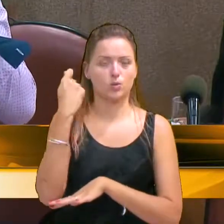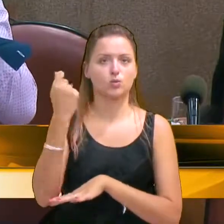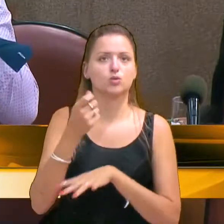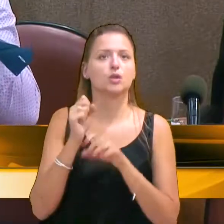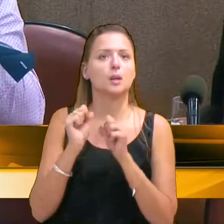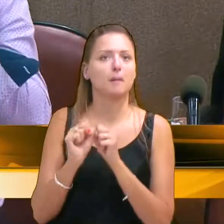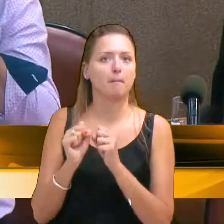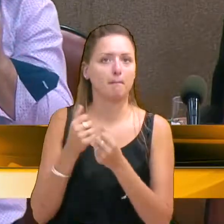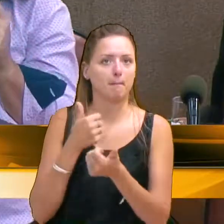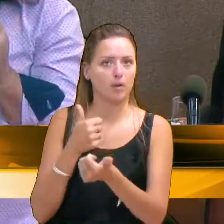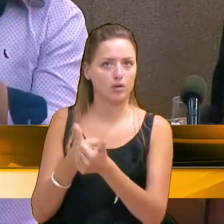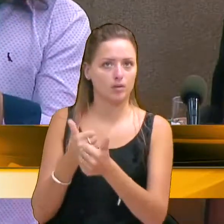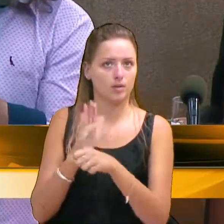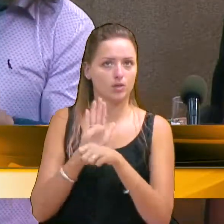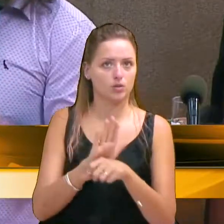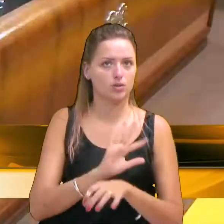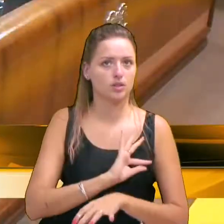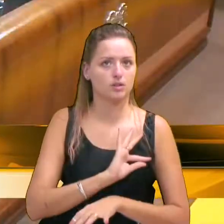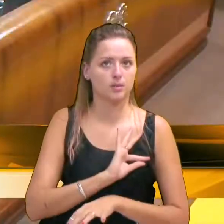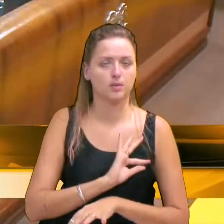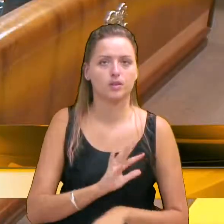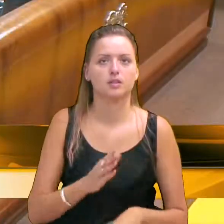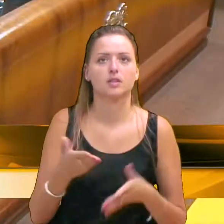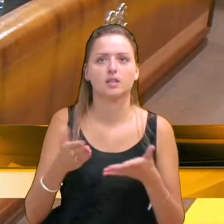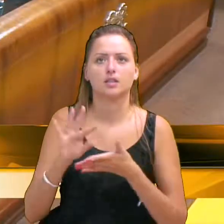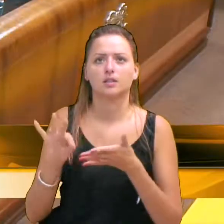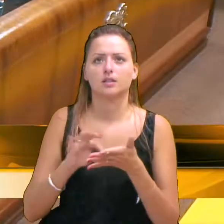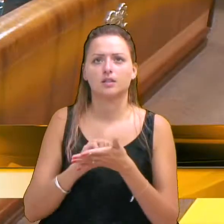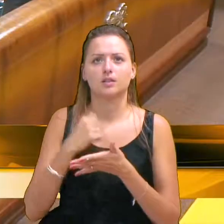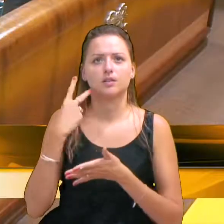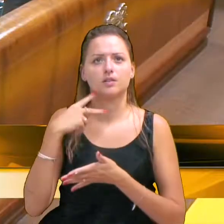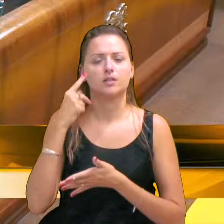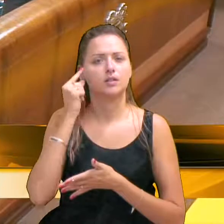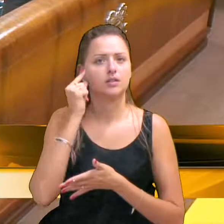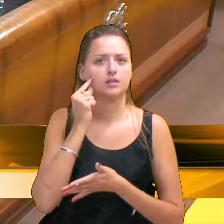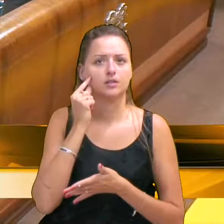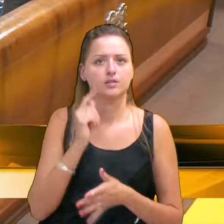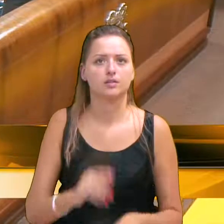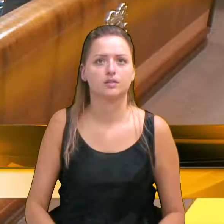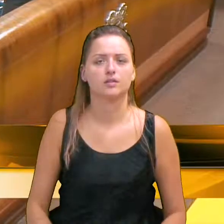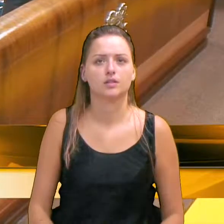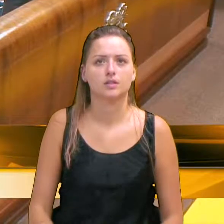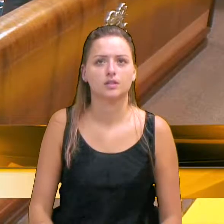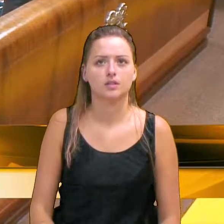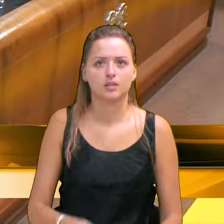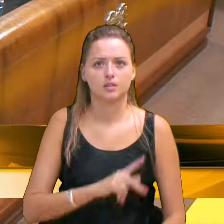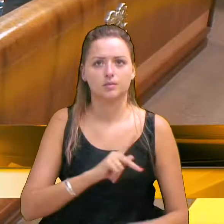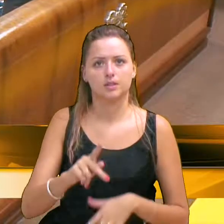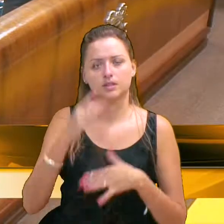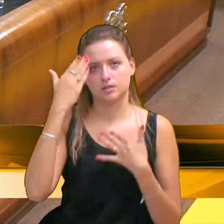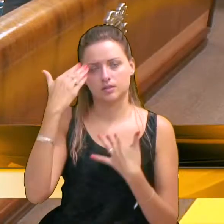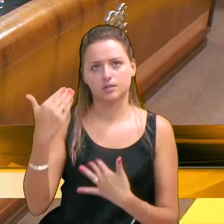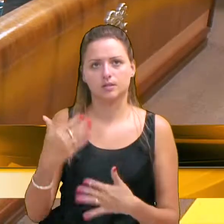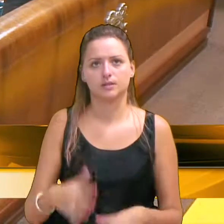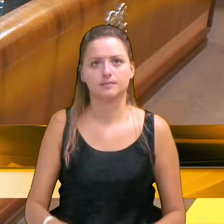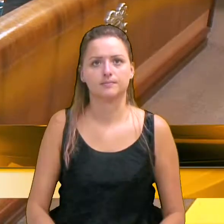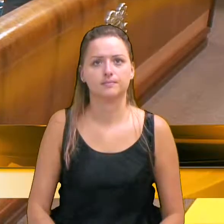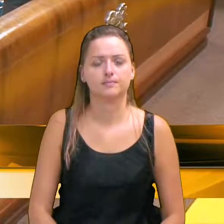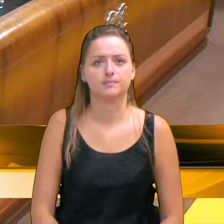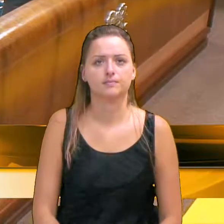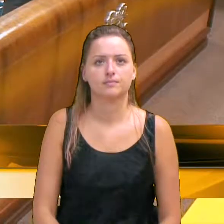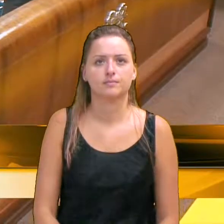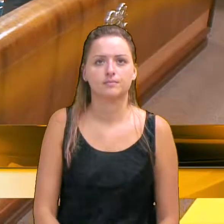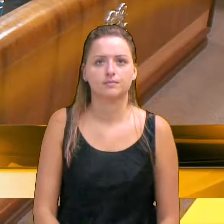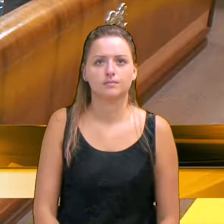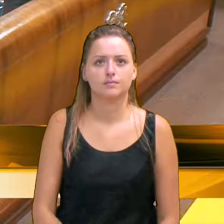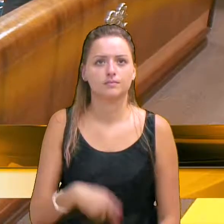ajudando, inclusive, a nossa brigada militar. Próximo vereador inscrito, vereador Arlindo Bandeira. Senhor presidente, agradeço e abre mão. Agradece e